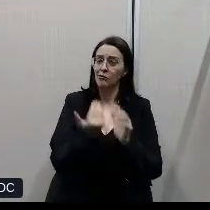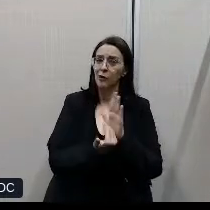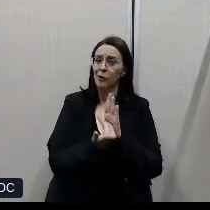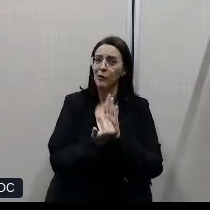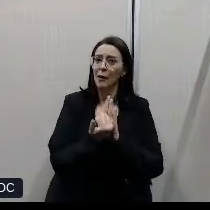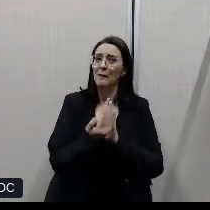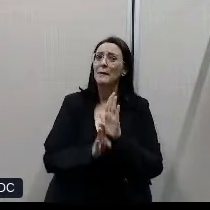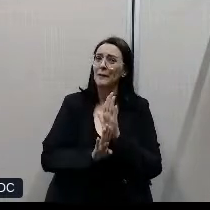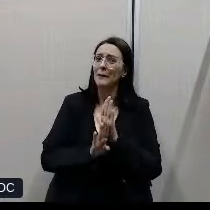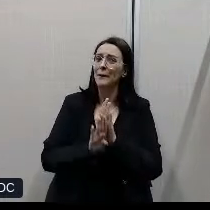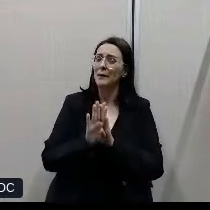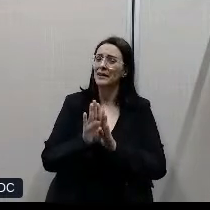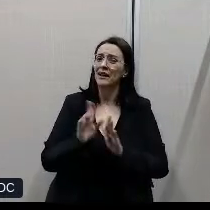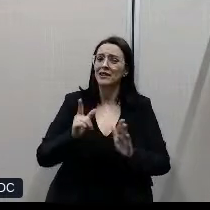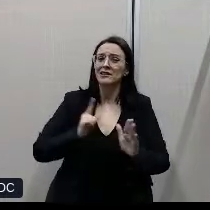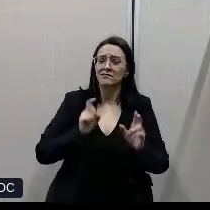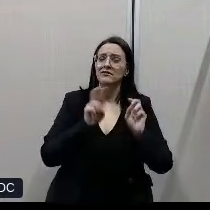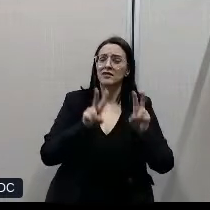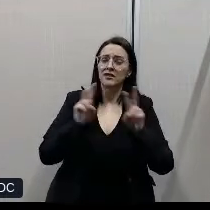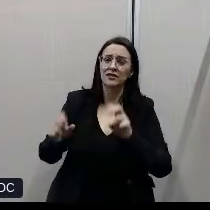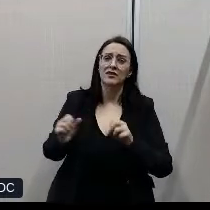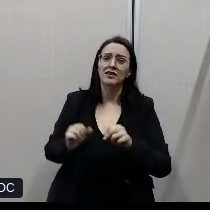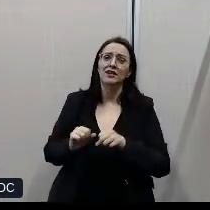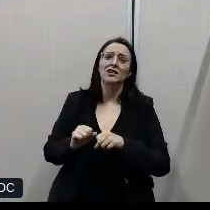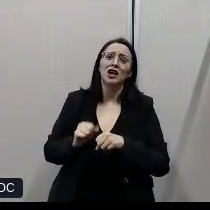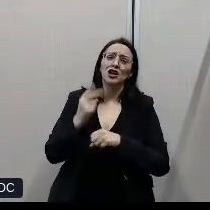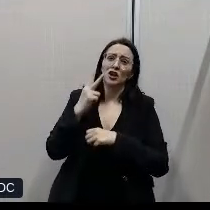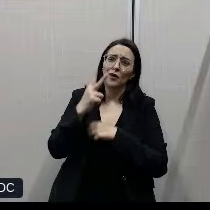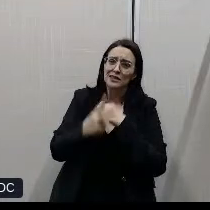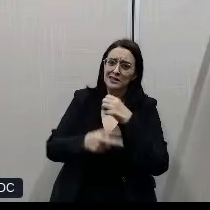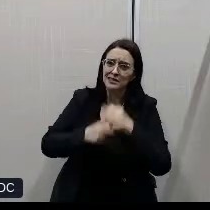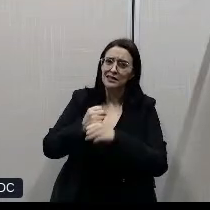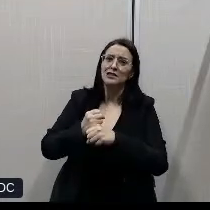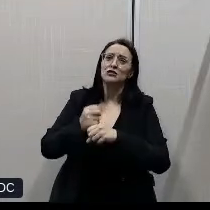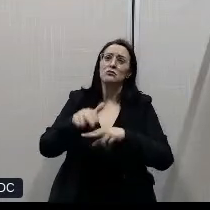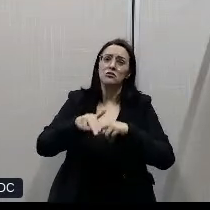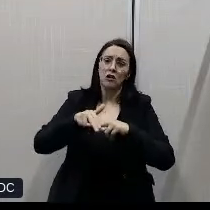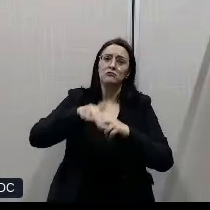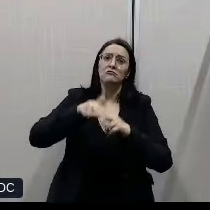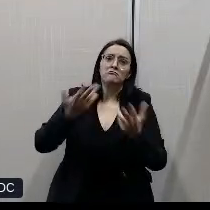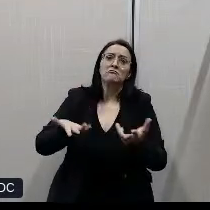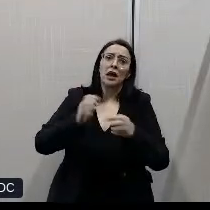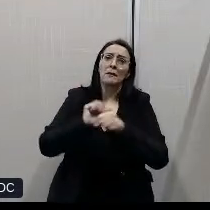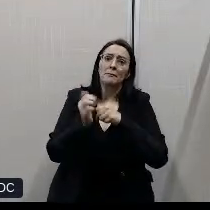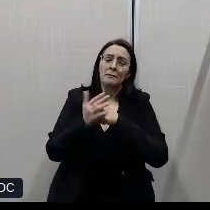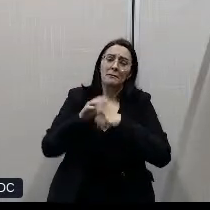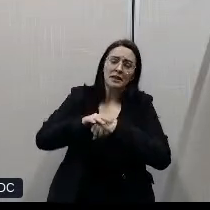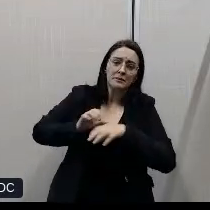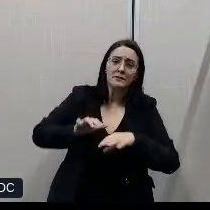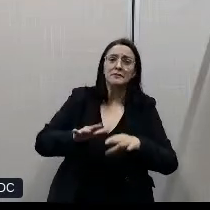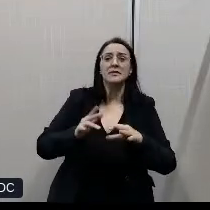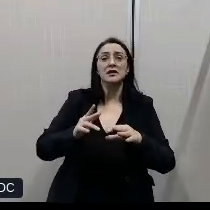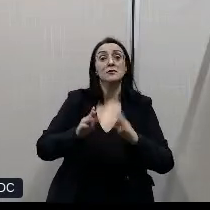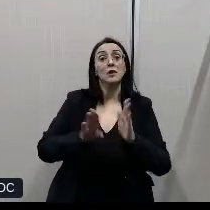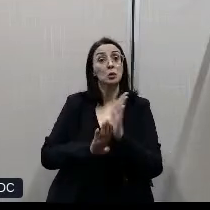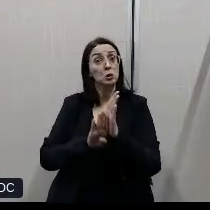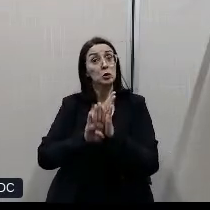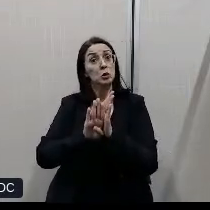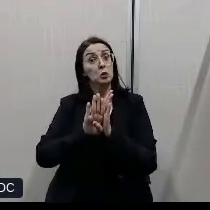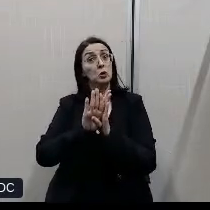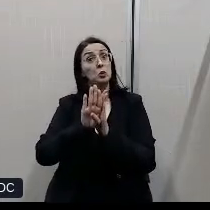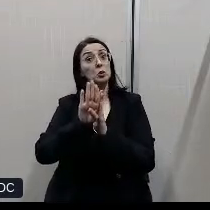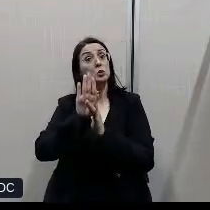crescendo, mesmo depois de toda a situação que a gente passou nesses últimos 2 anos, que foi difícil para o mundo todo, a tecnologia é um meio que continua